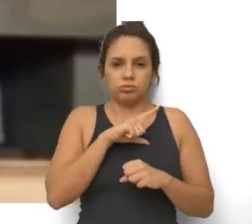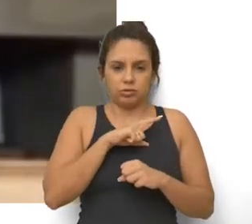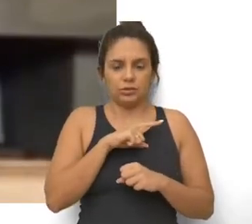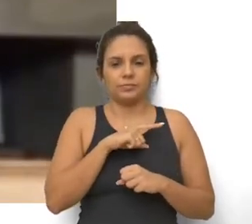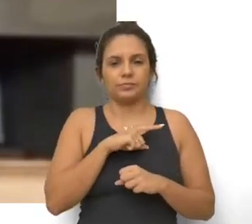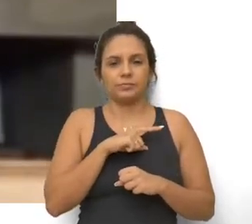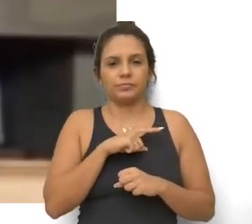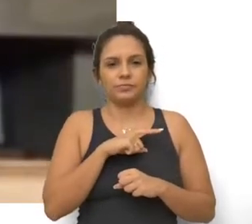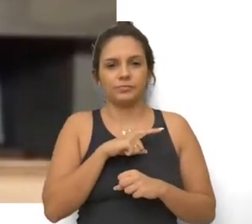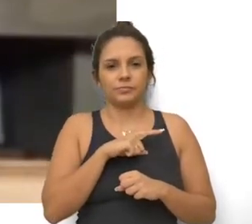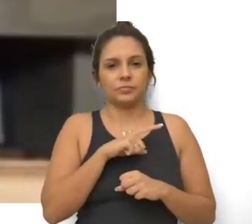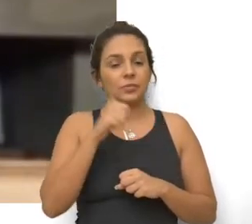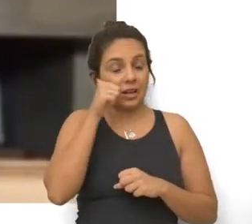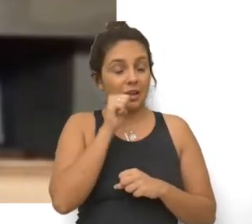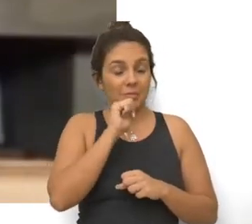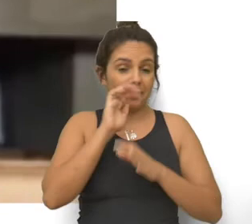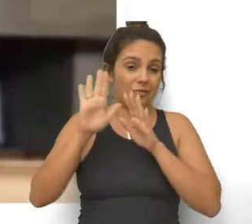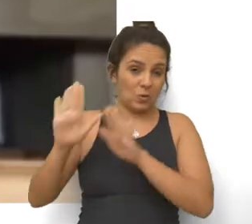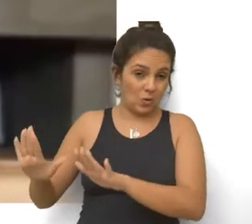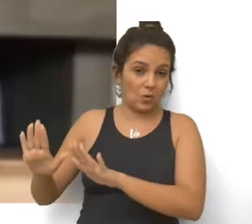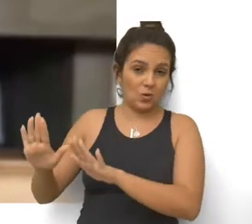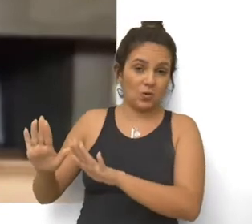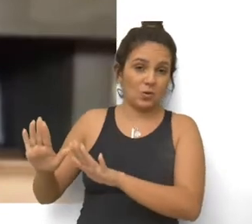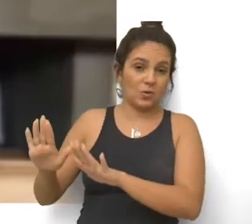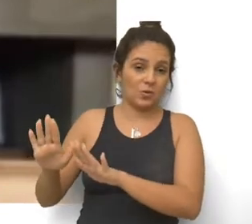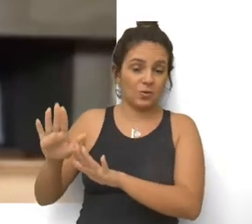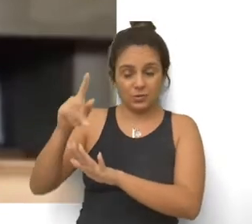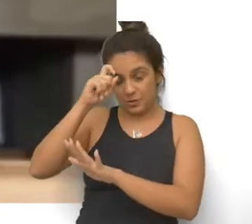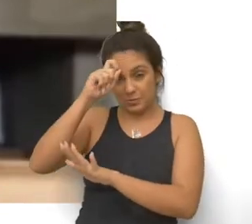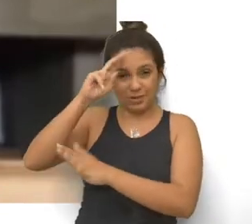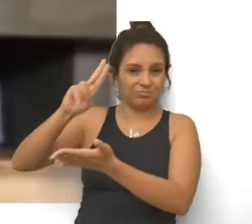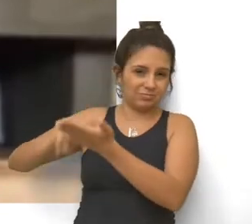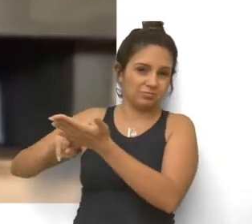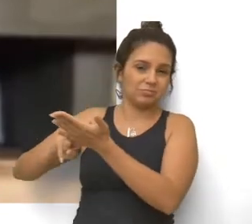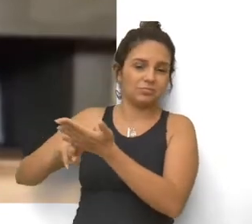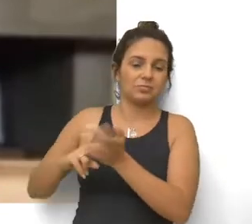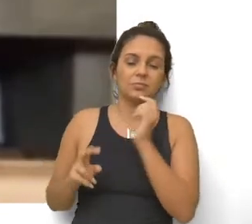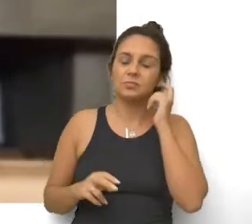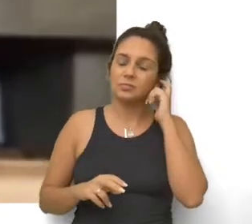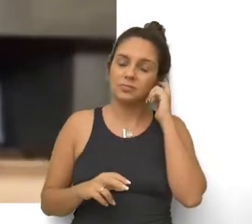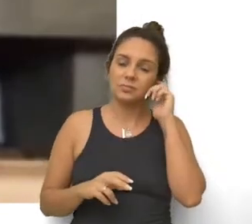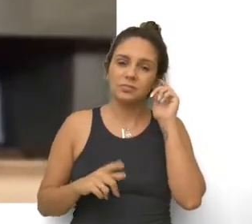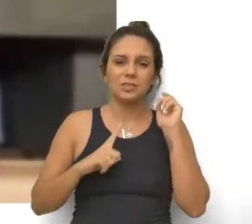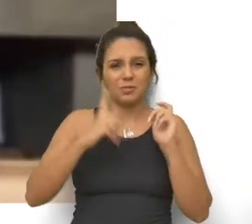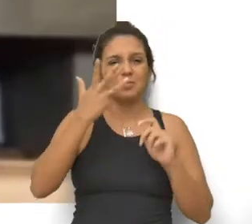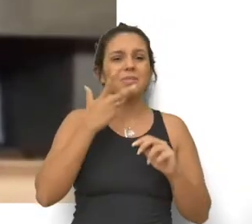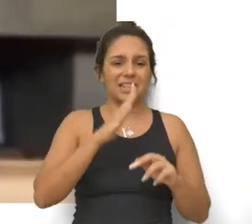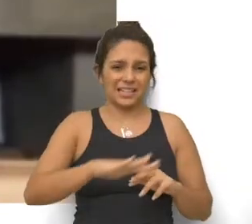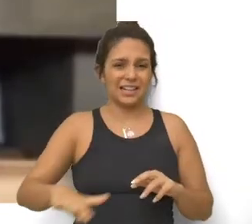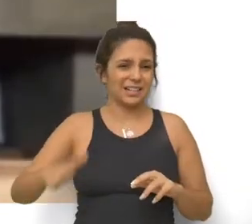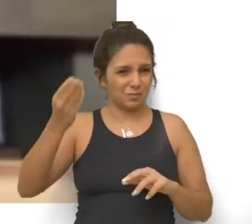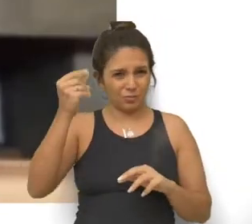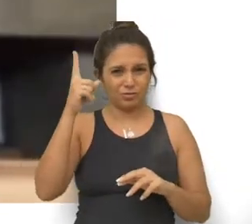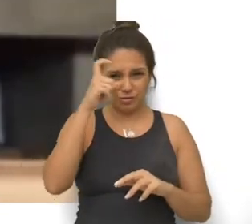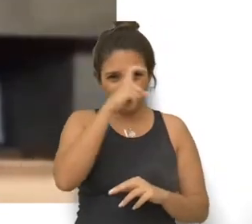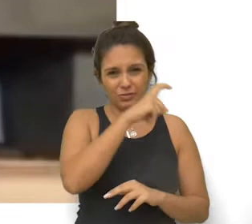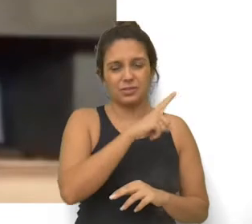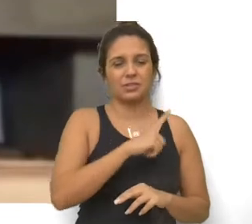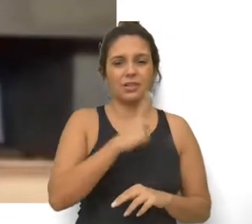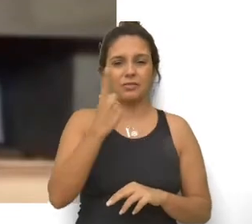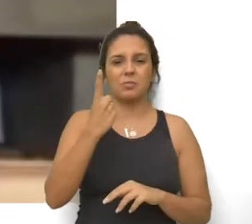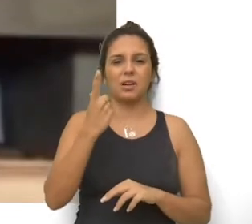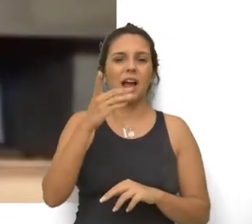foi internada definitivamente. Então ela já era uma pessoa com uma infância muito difícil, teve